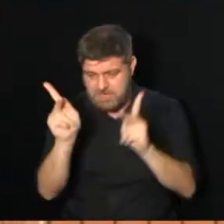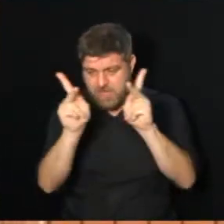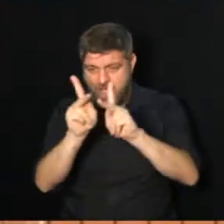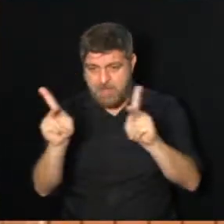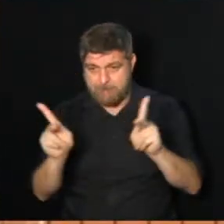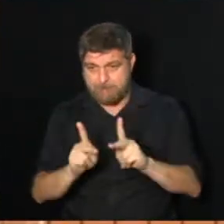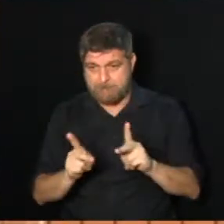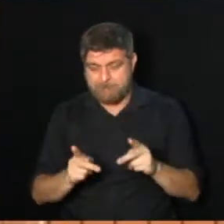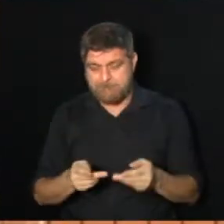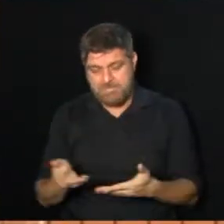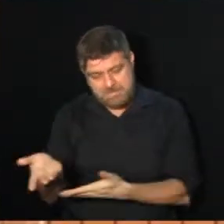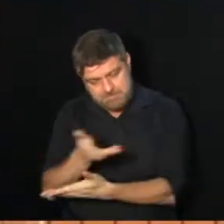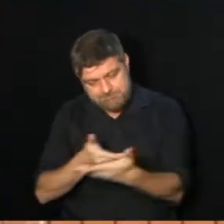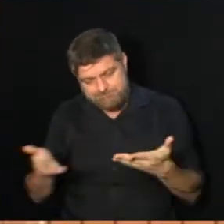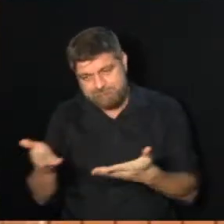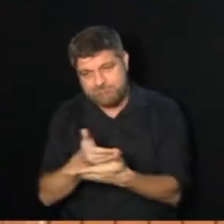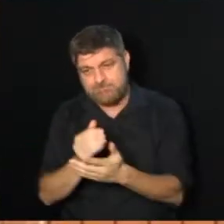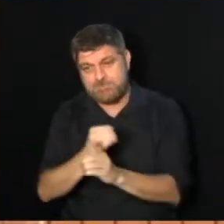população. Eu queria